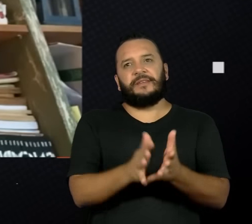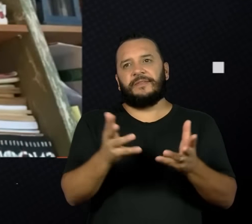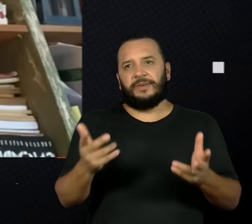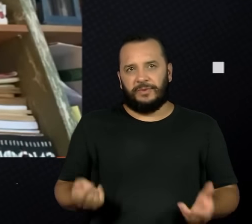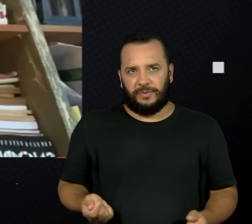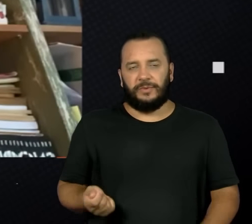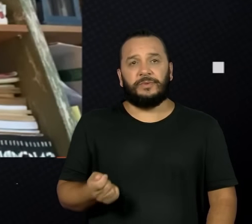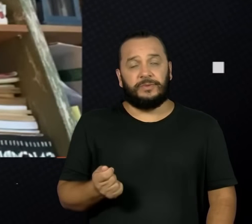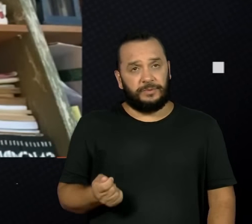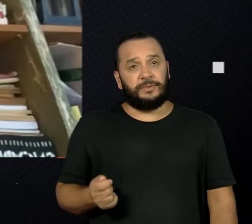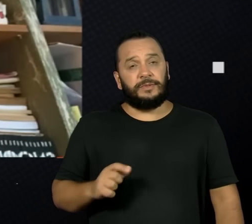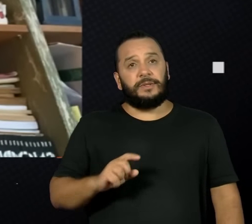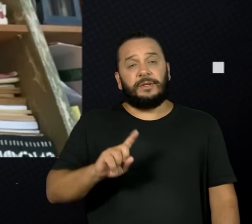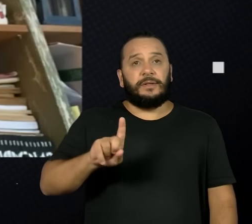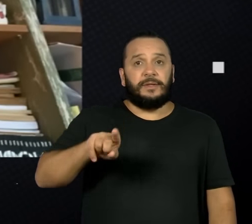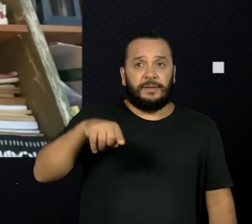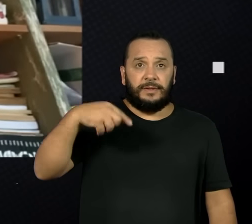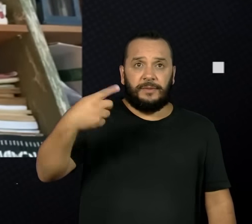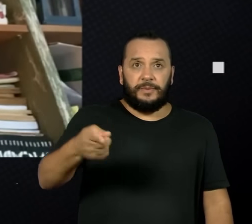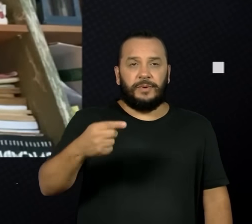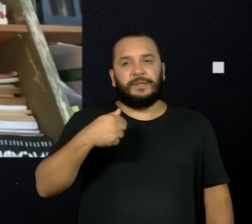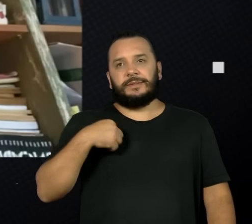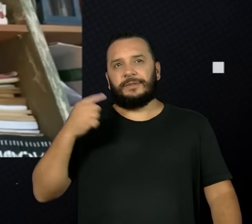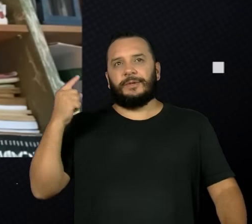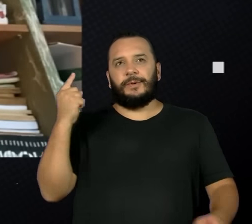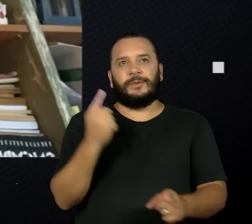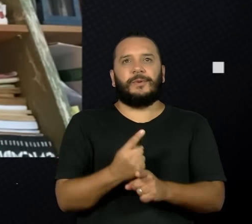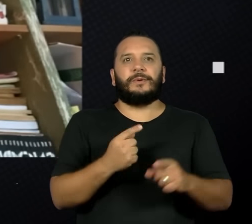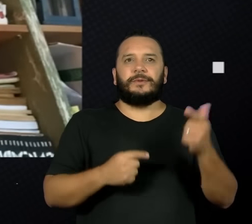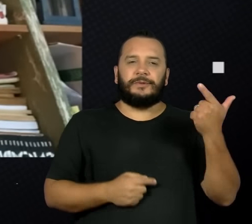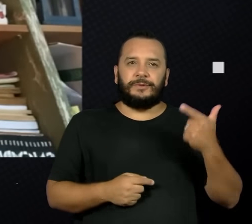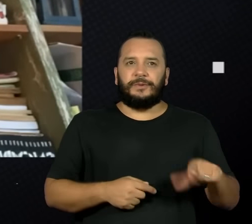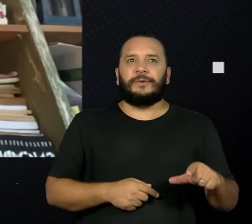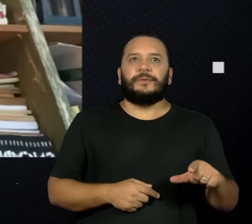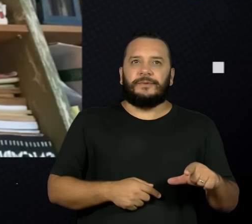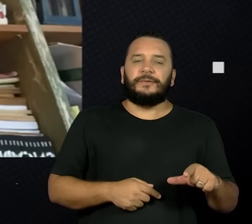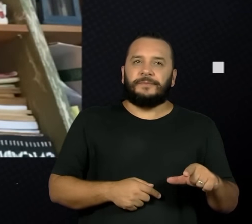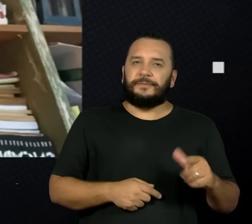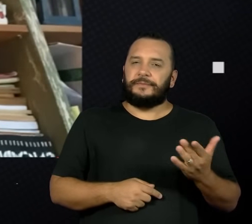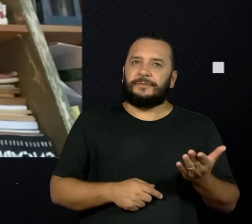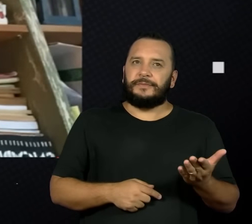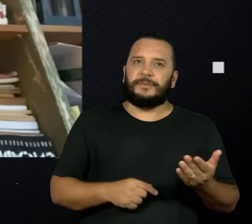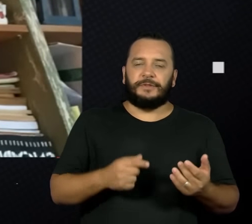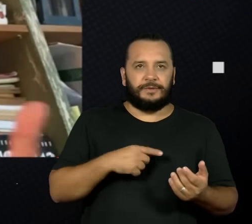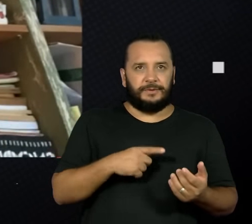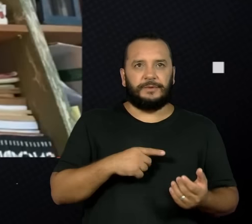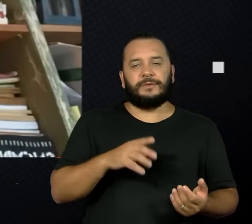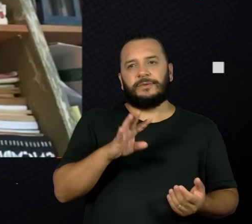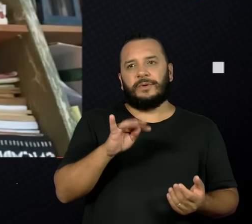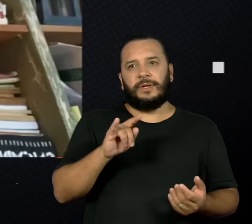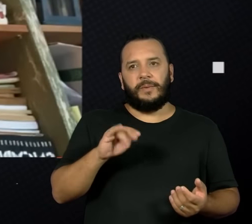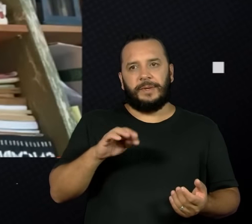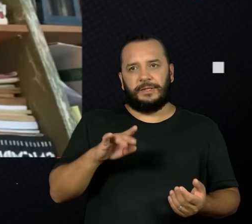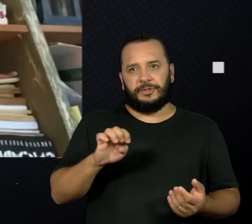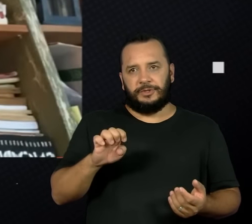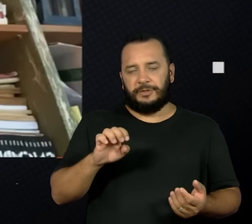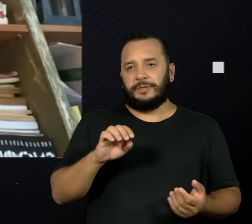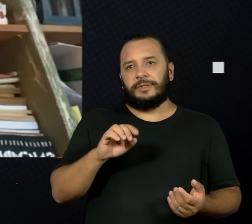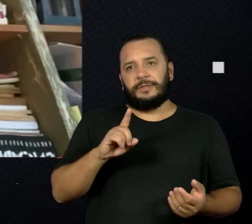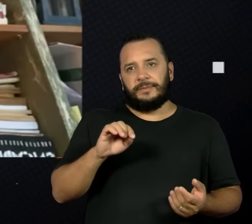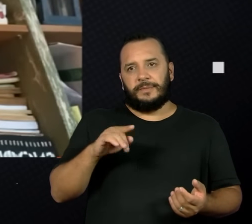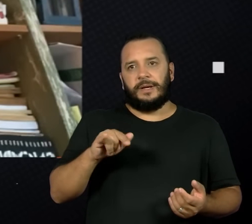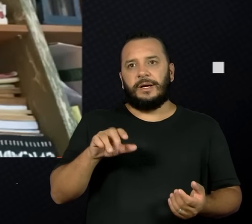décad depois nós vamos vamos nos encontrar novamente e na totalment demais eu agora já esta escrevendo novela